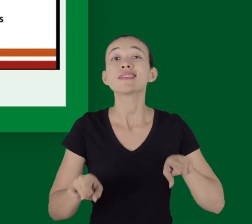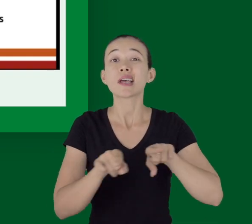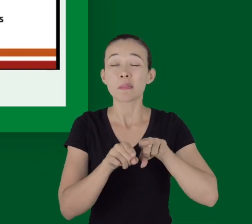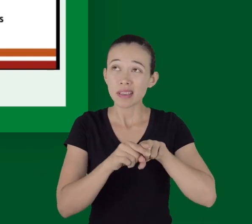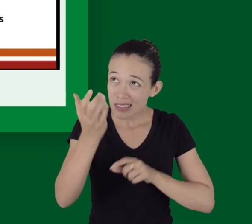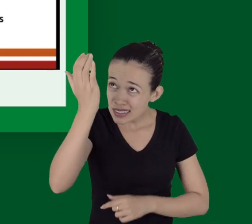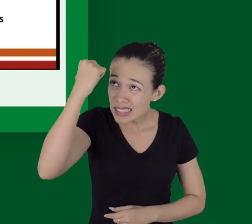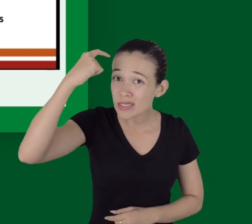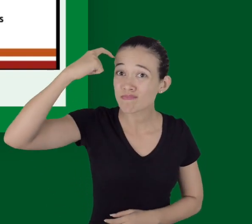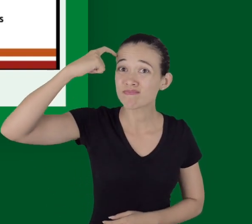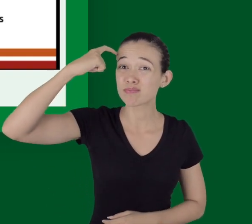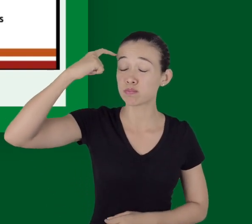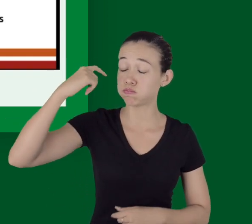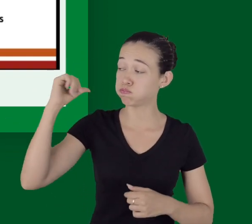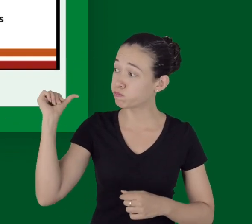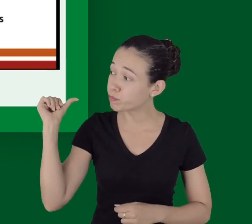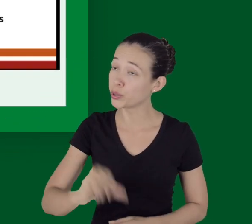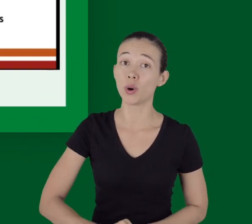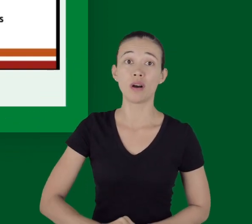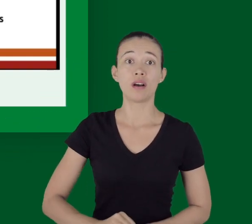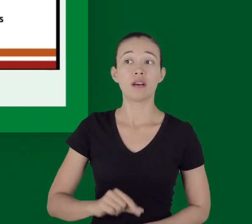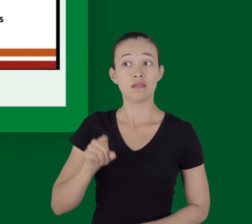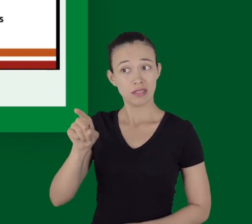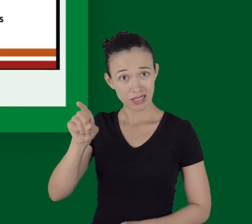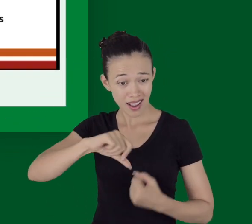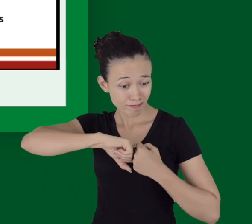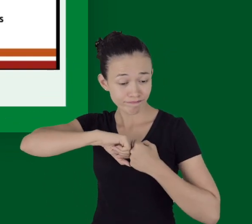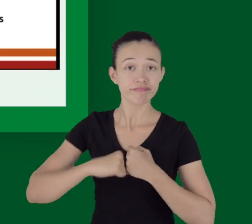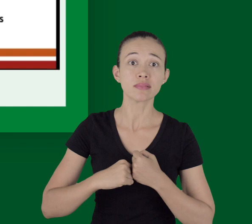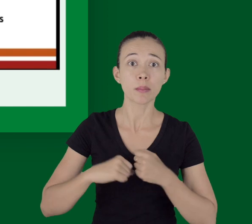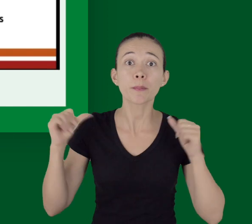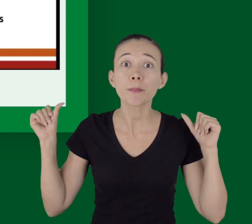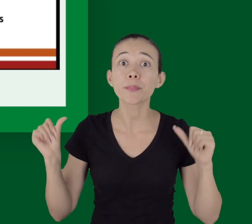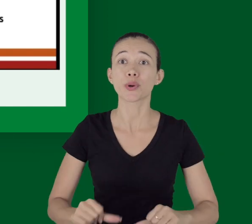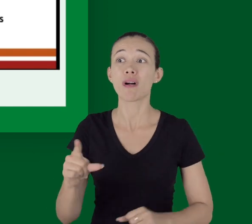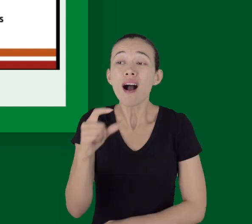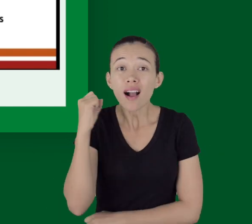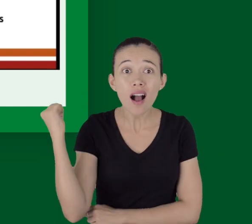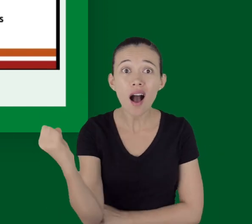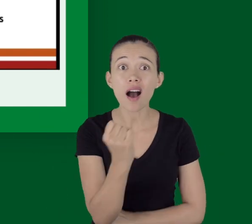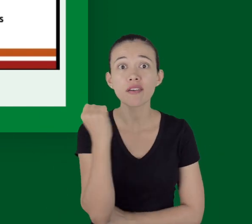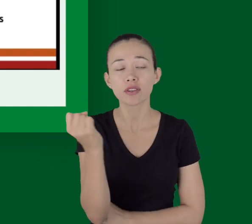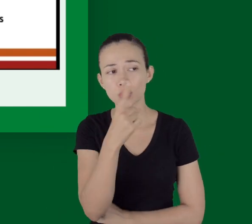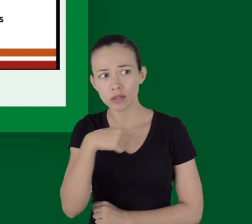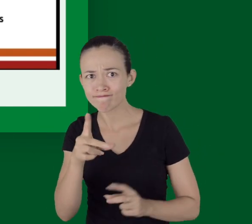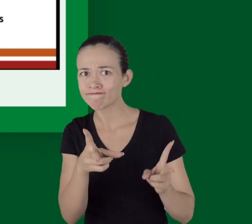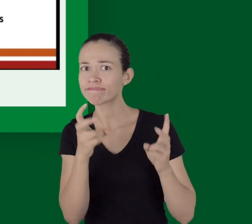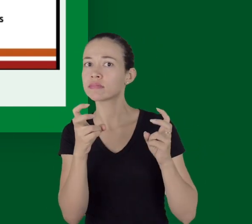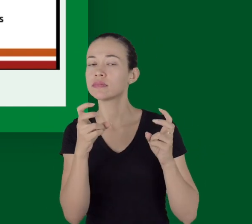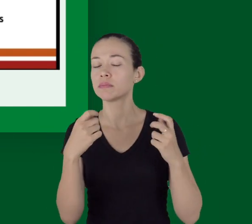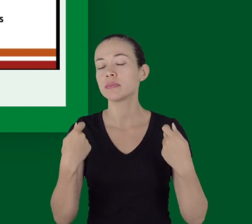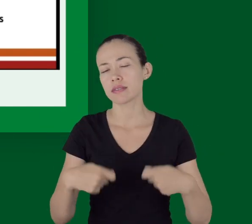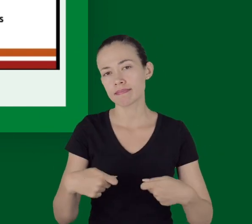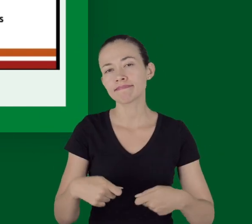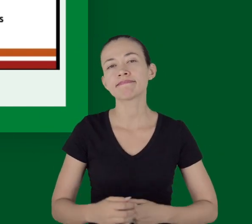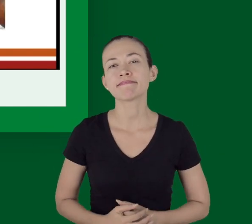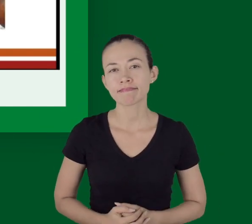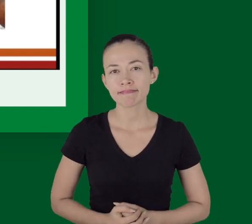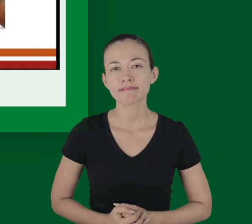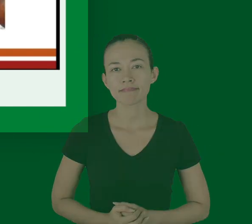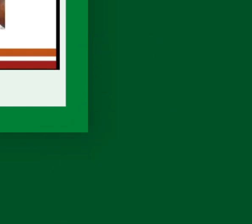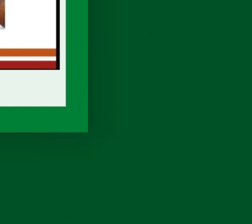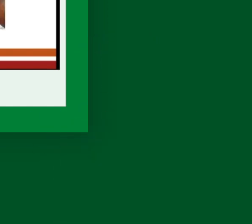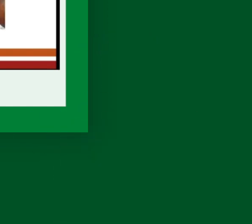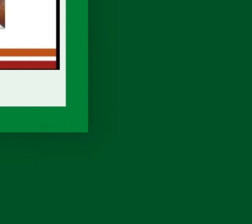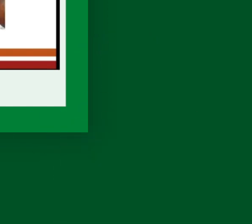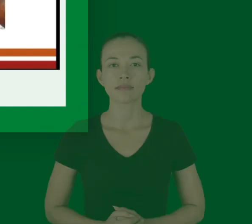boneca, também lesão mesencefálica importante, é um sinal grave. E às vezes passa desapercebido aí, e a gente precisa ter bastante